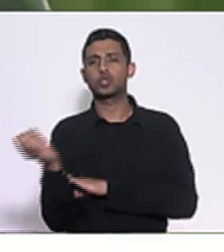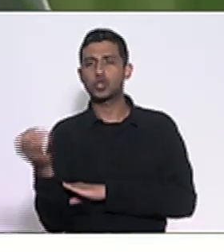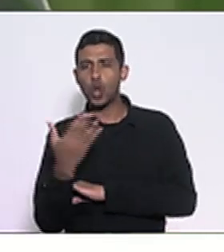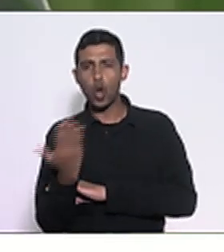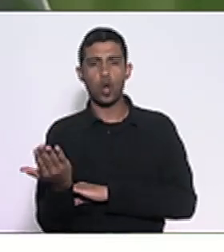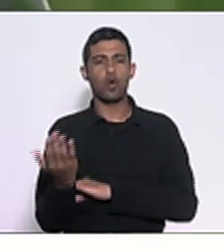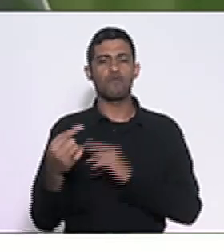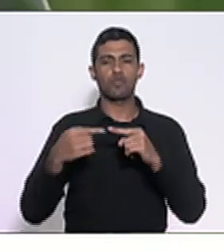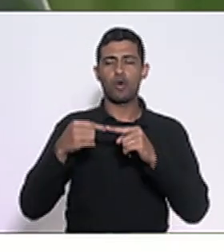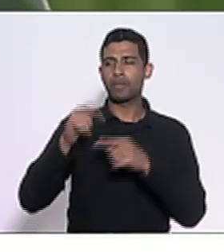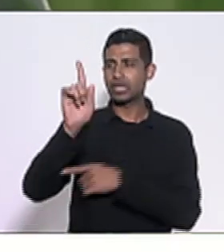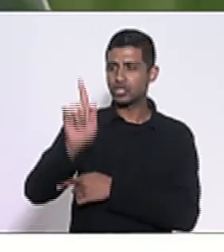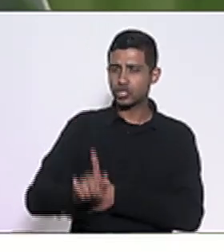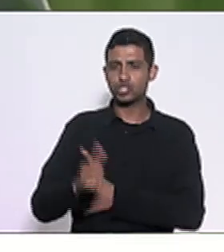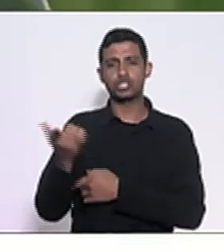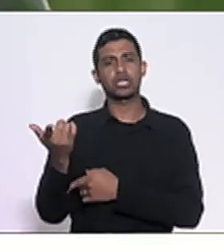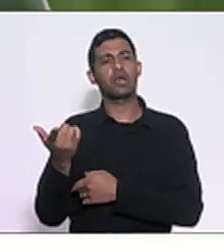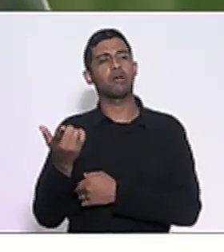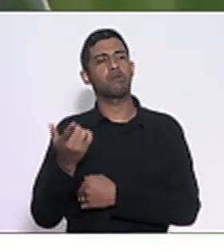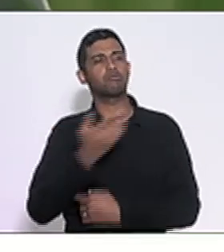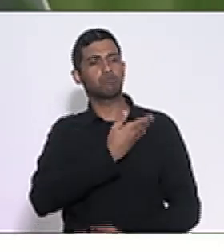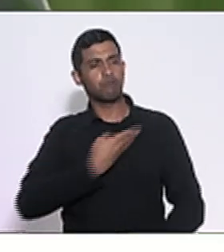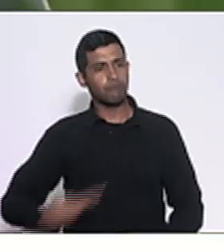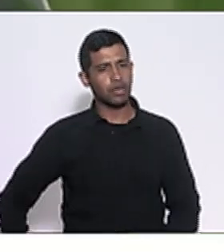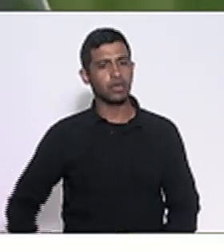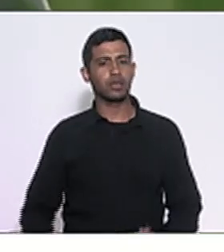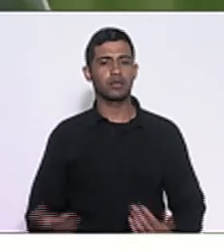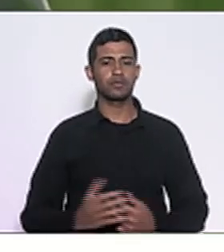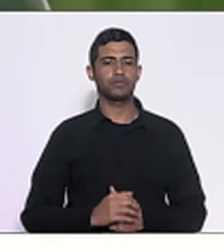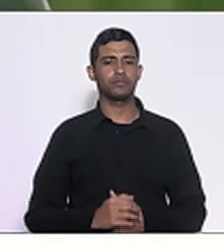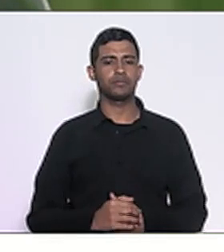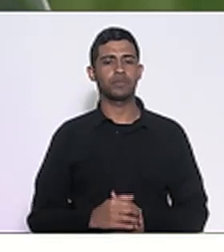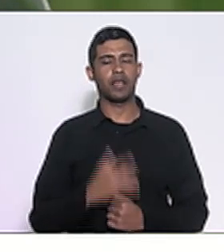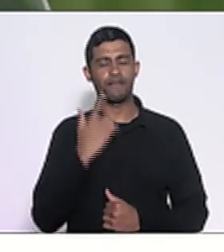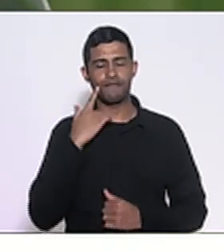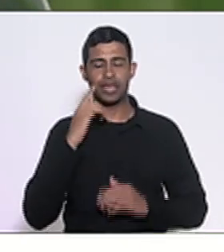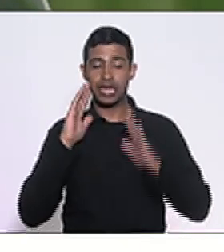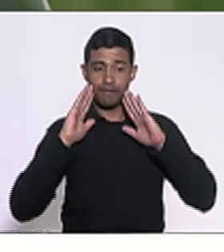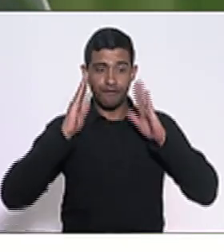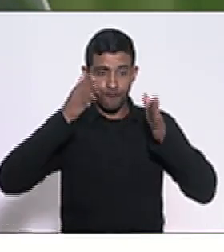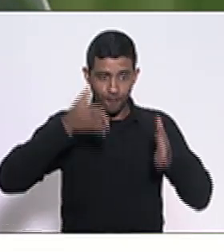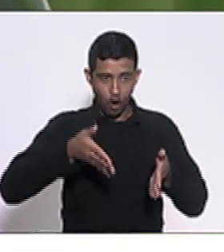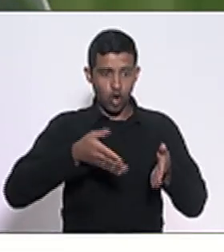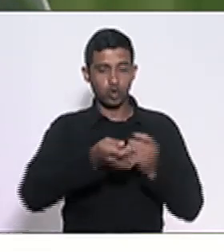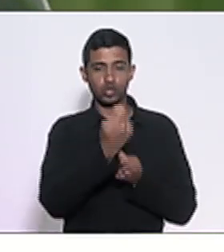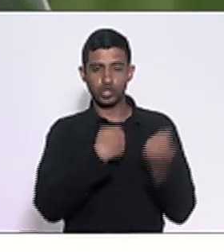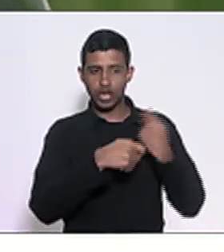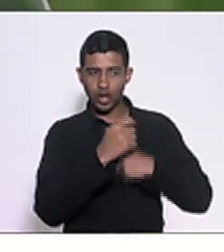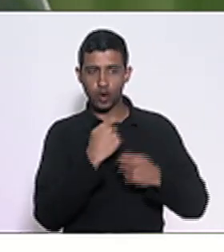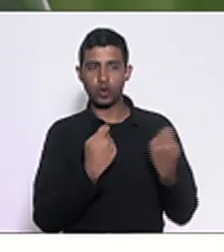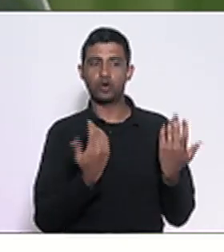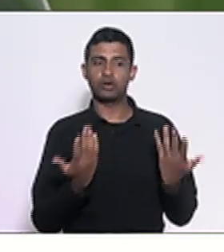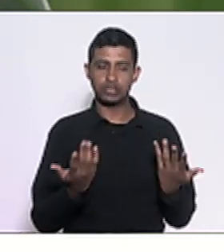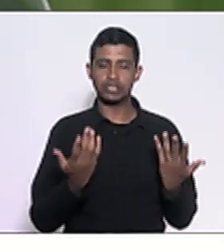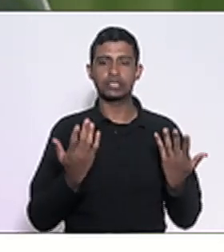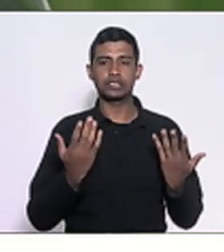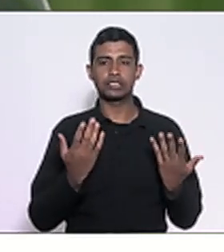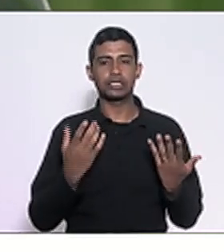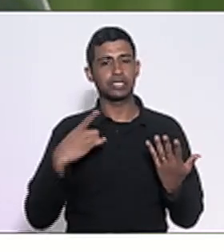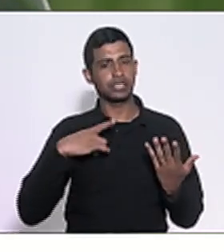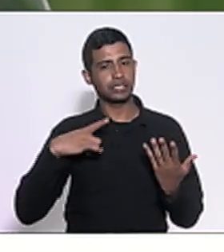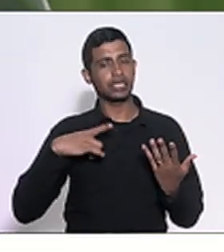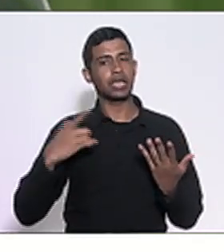de governança, áreas de negócio mais aderentes, que estão impactando diretamente na revisão do